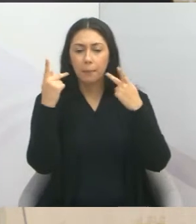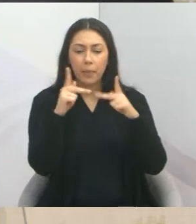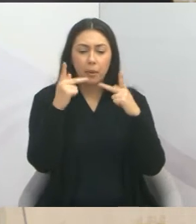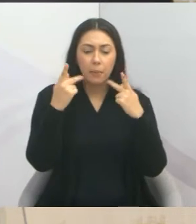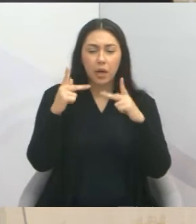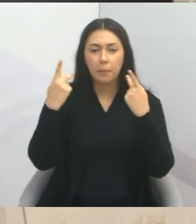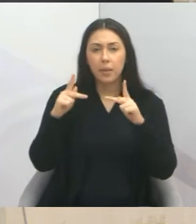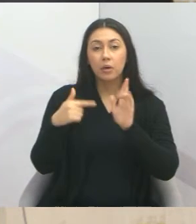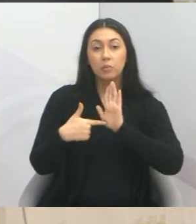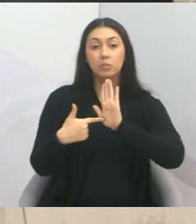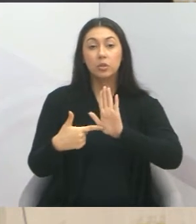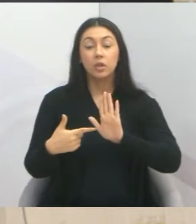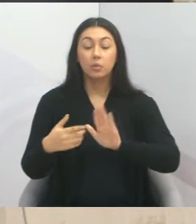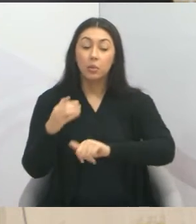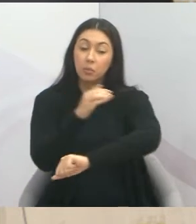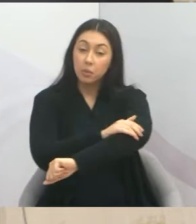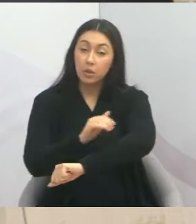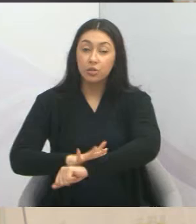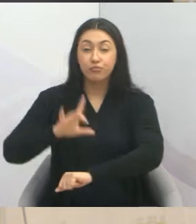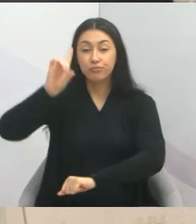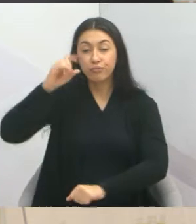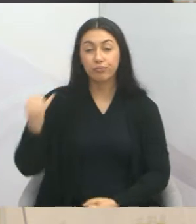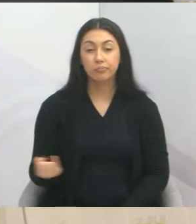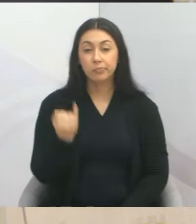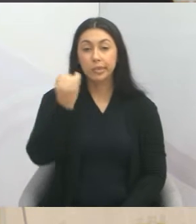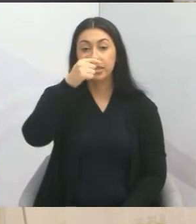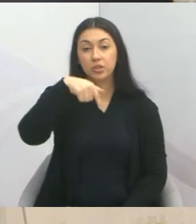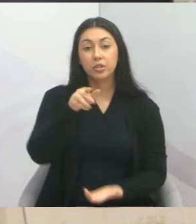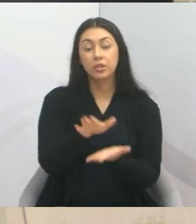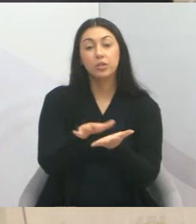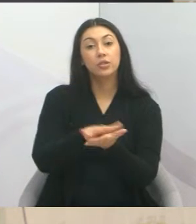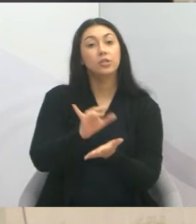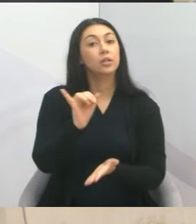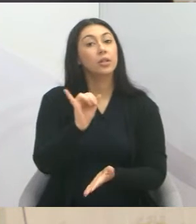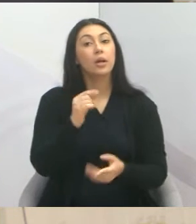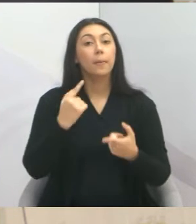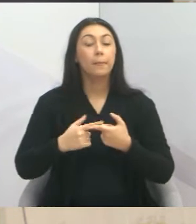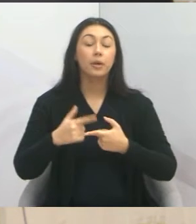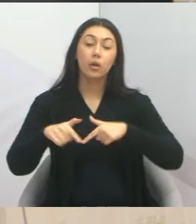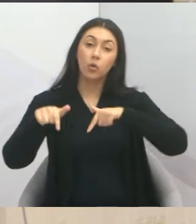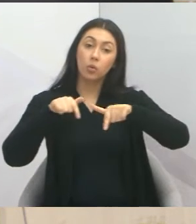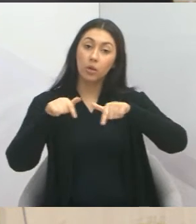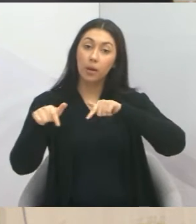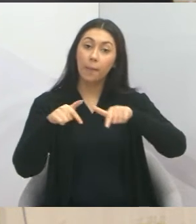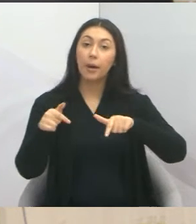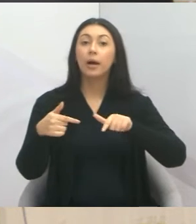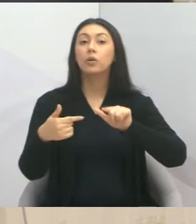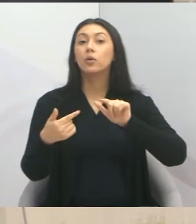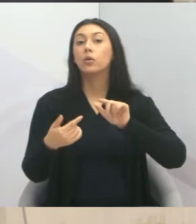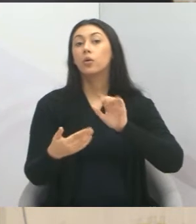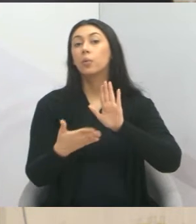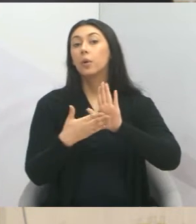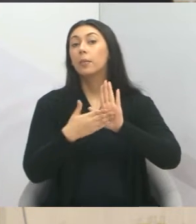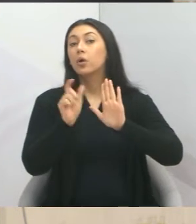ressaltamos a tamanha importância desse ministério em nossa cidade cujo serem trabalho tem como proposta a evangelização de das